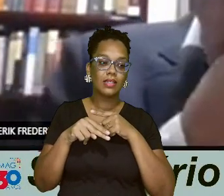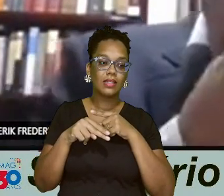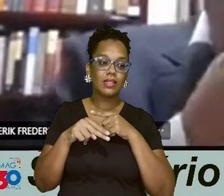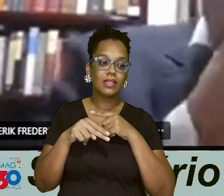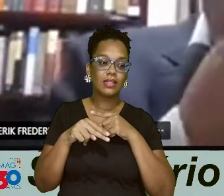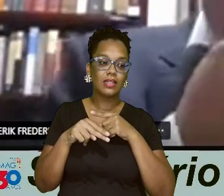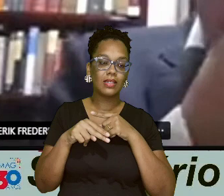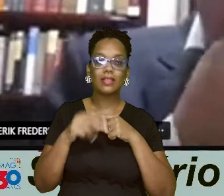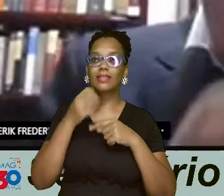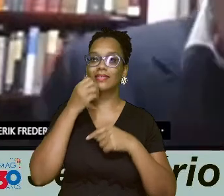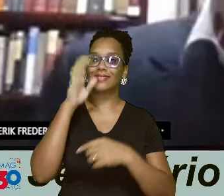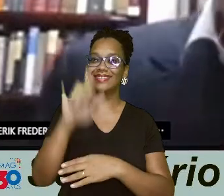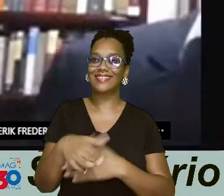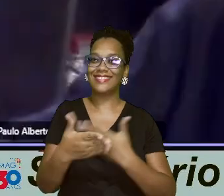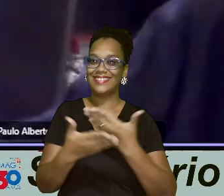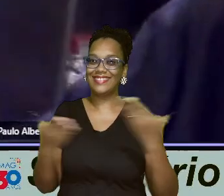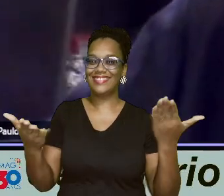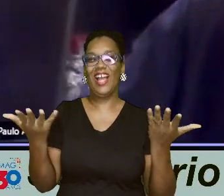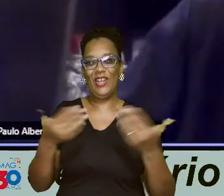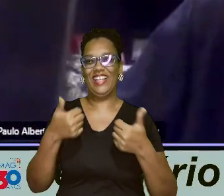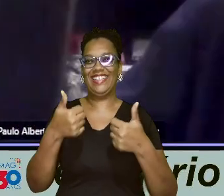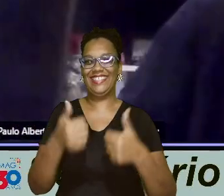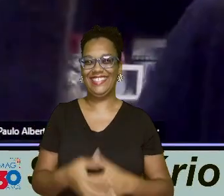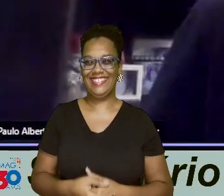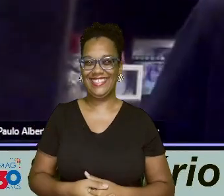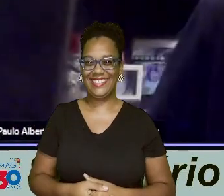Boa tarde a todos. Agora sim.